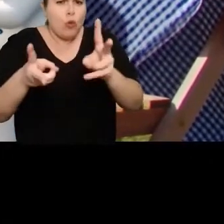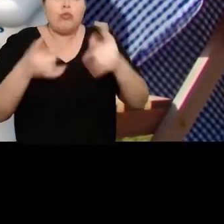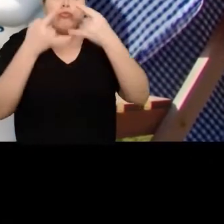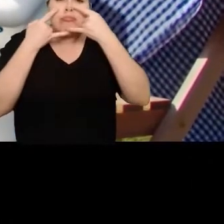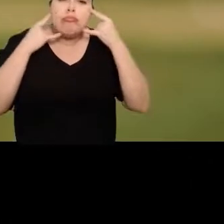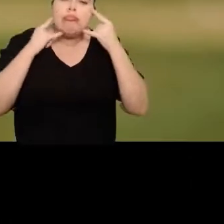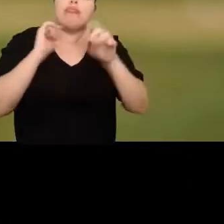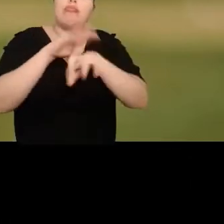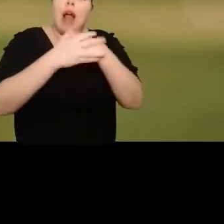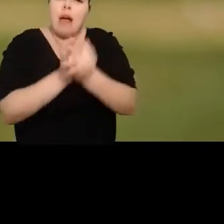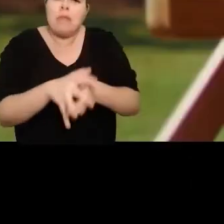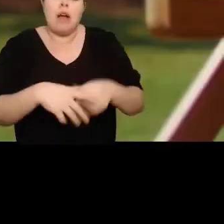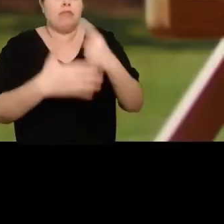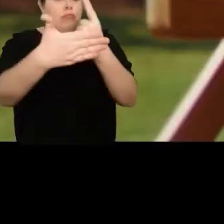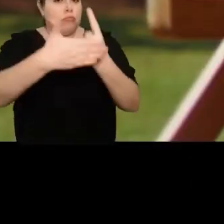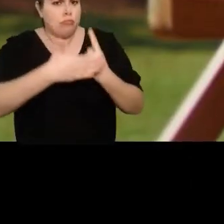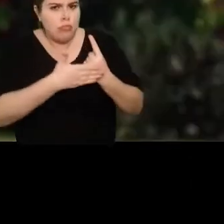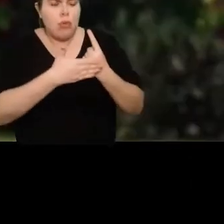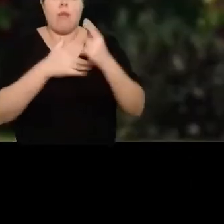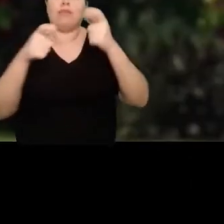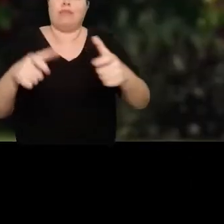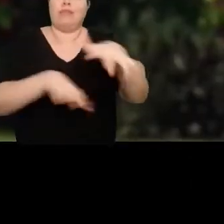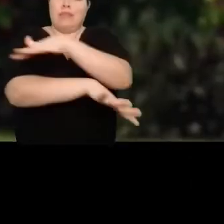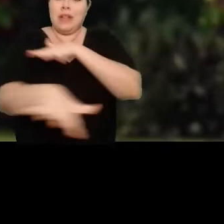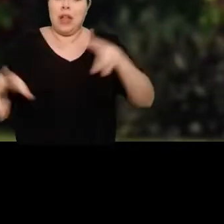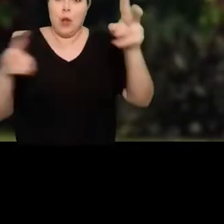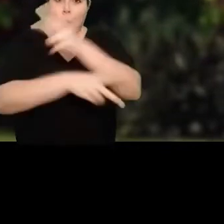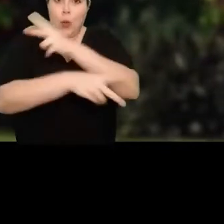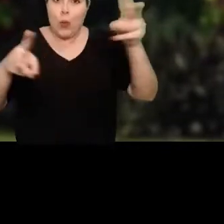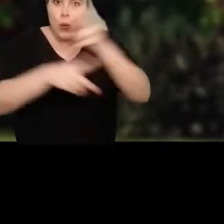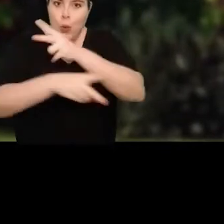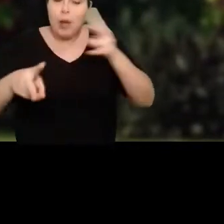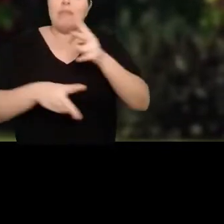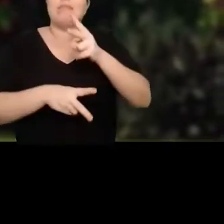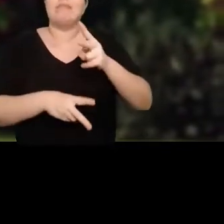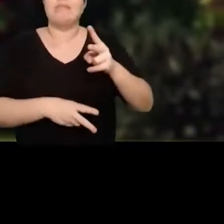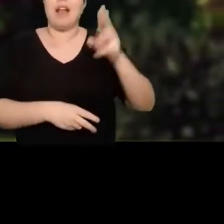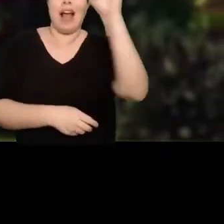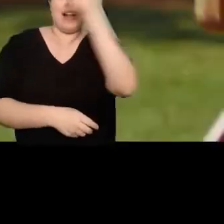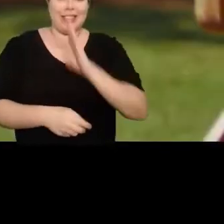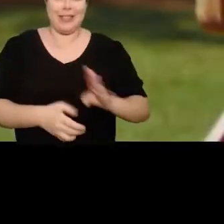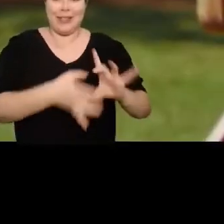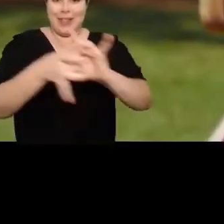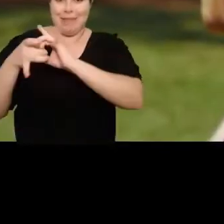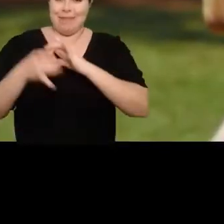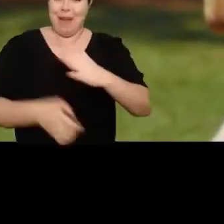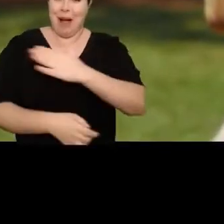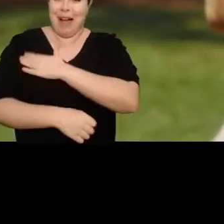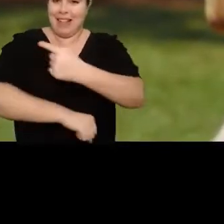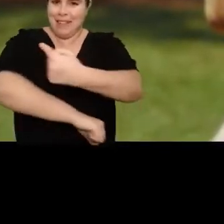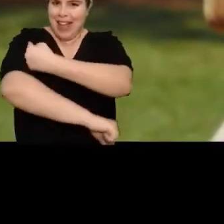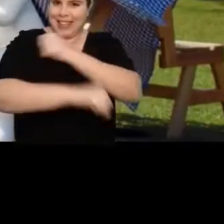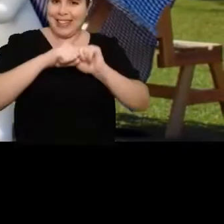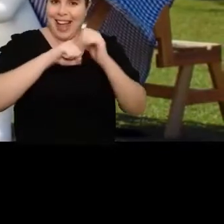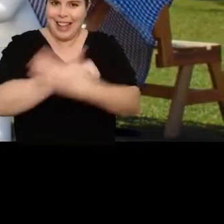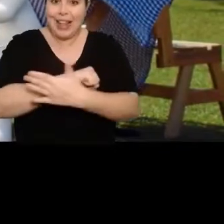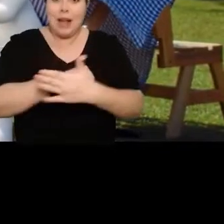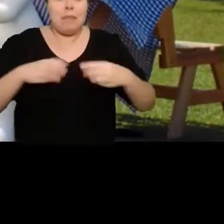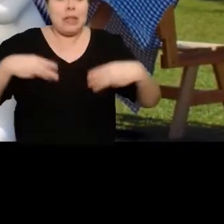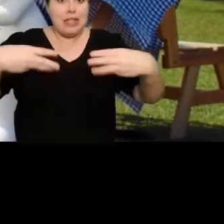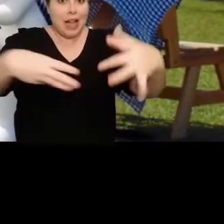continue se cuidando. Use máscara, lave as mãos, mantenha a distância segura e os ambientes ventilados. Brasil unido por uma